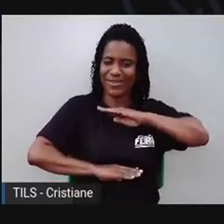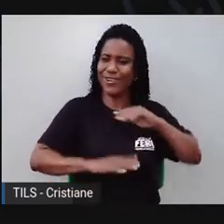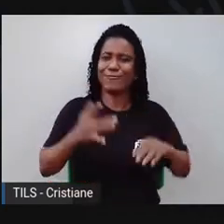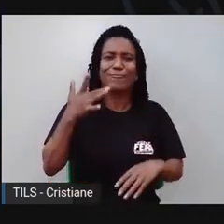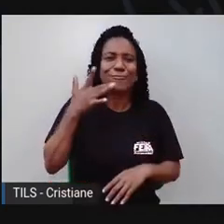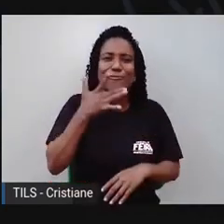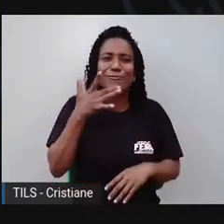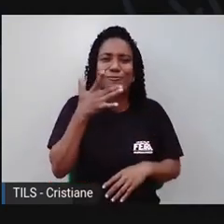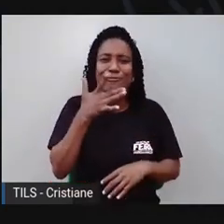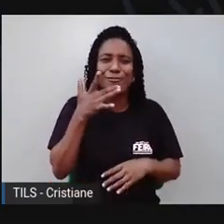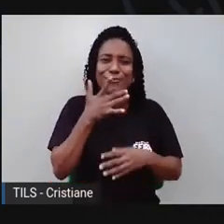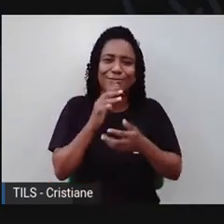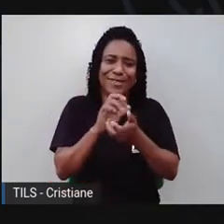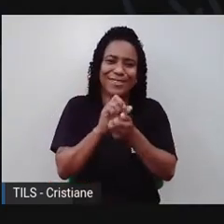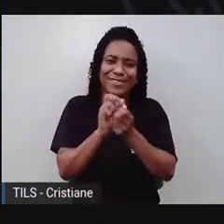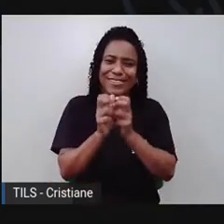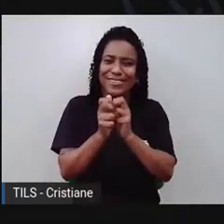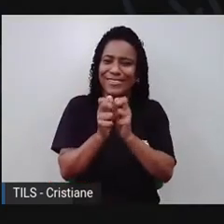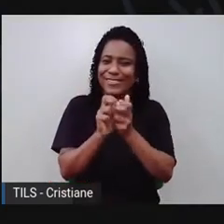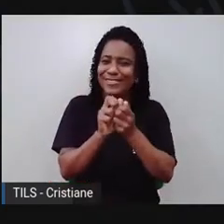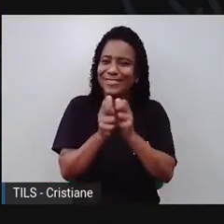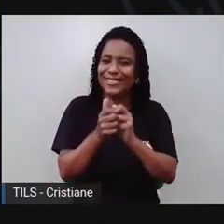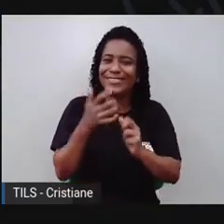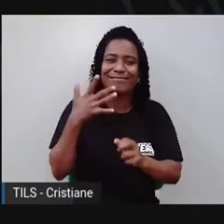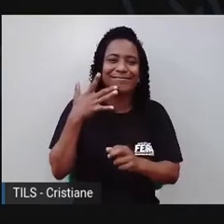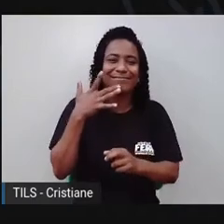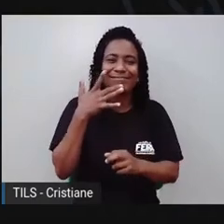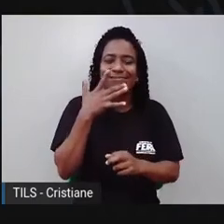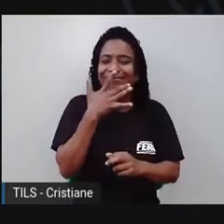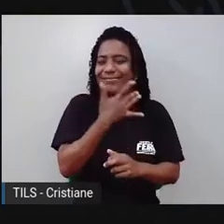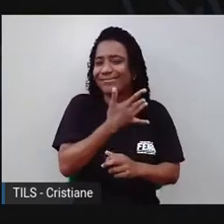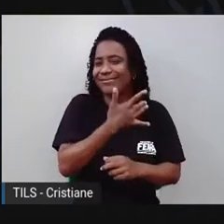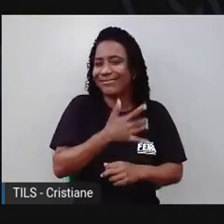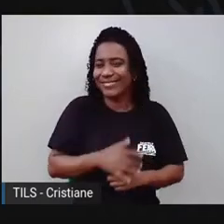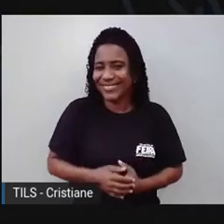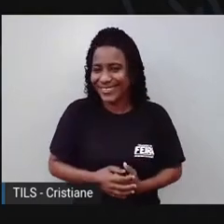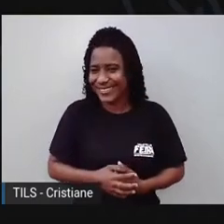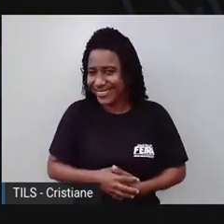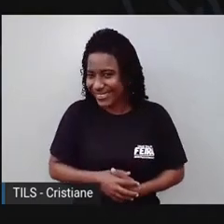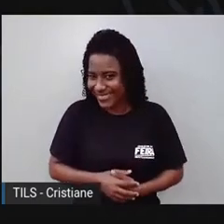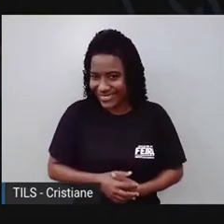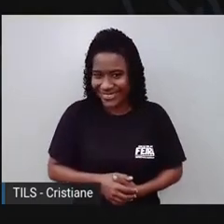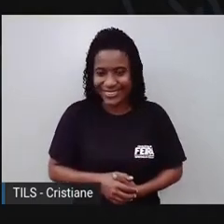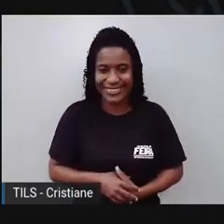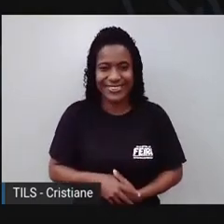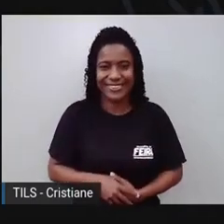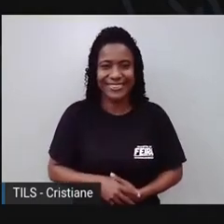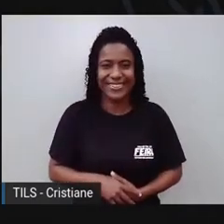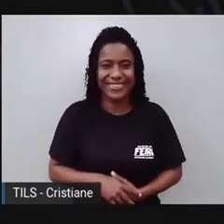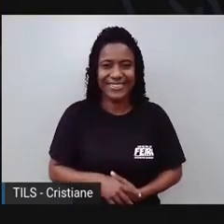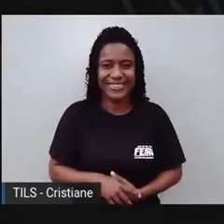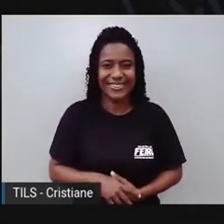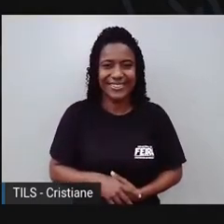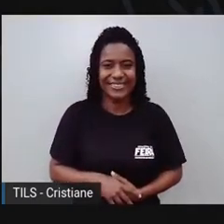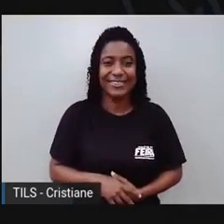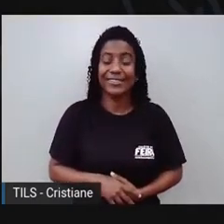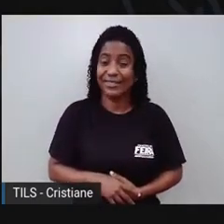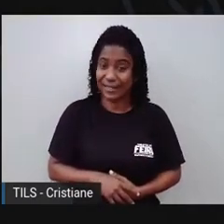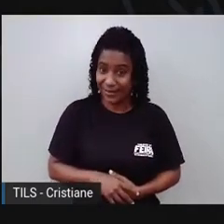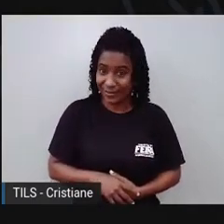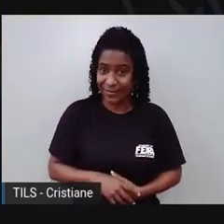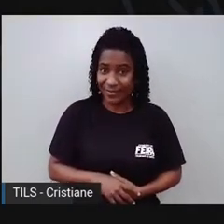que ficou, ó, delícia de trabalhar com ela. Vai fazer o